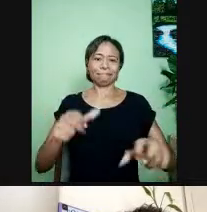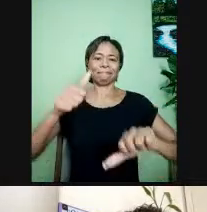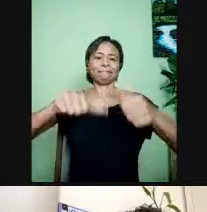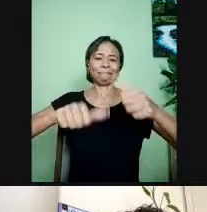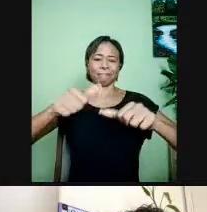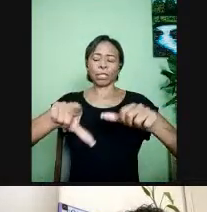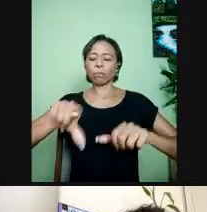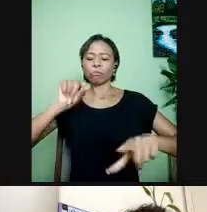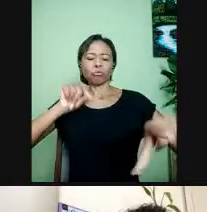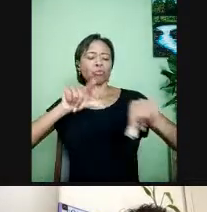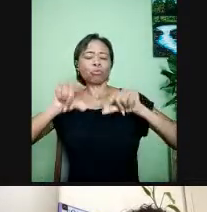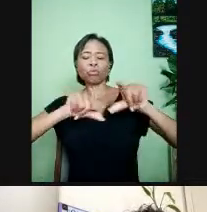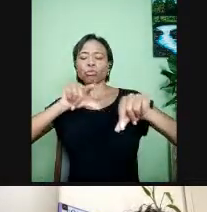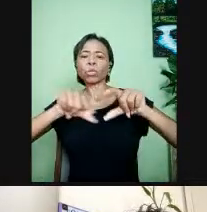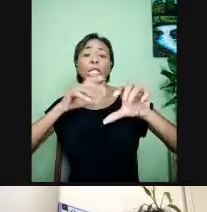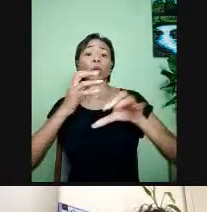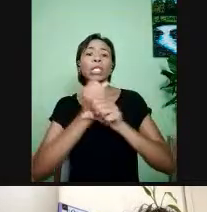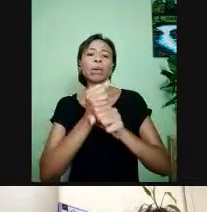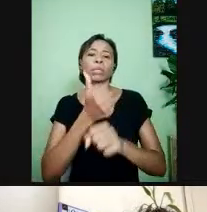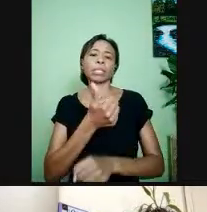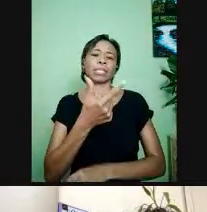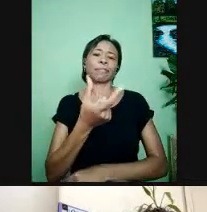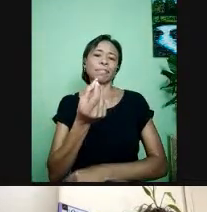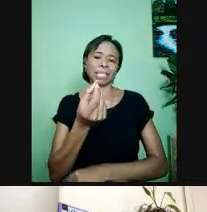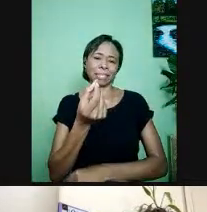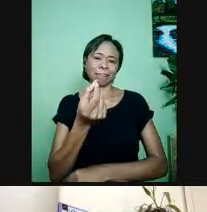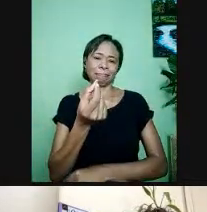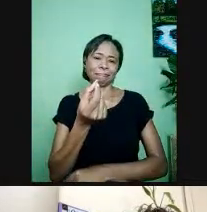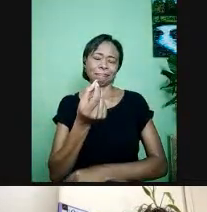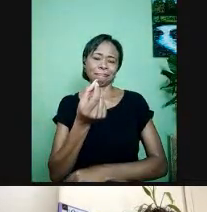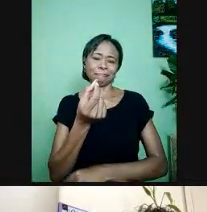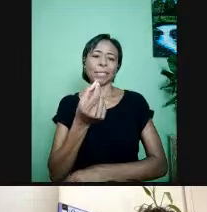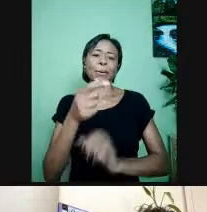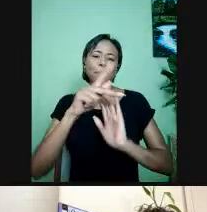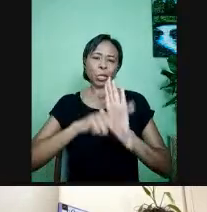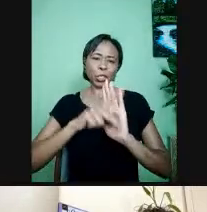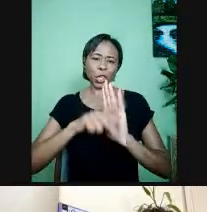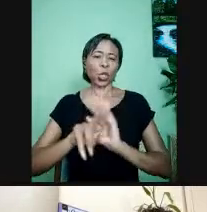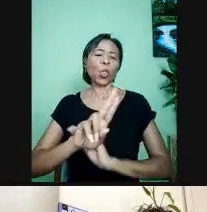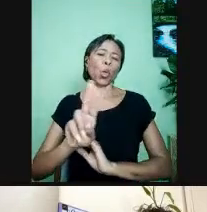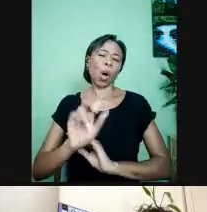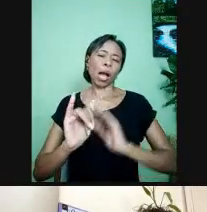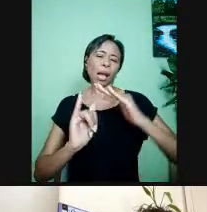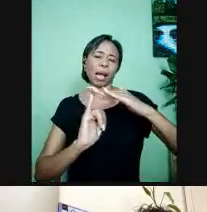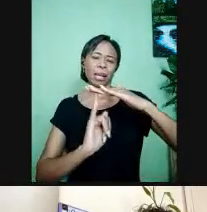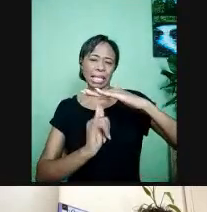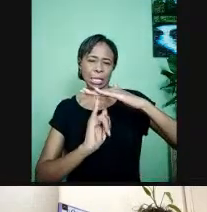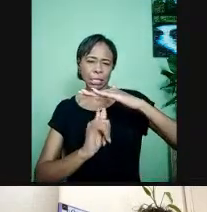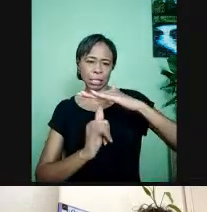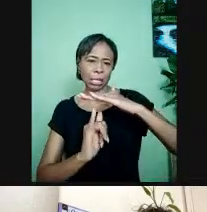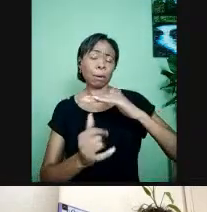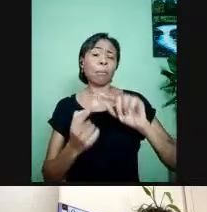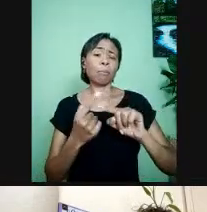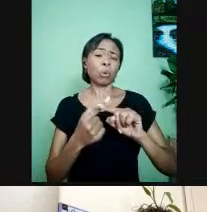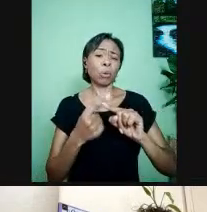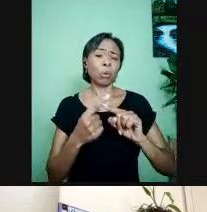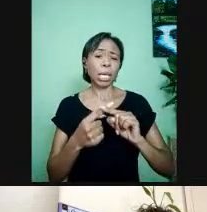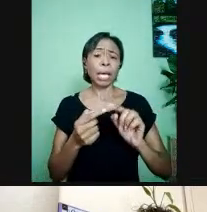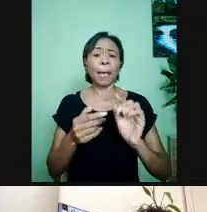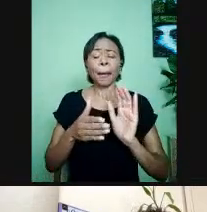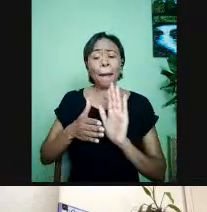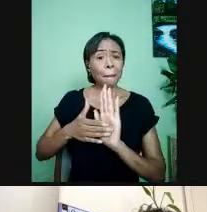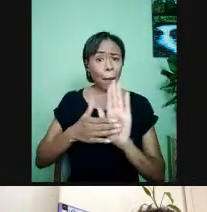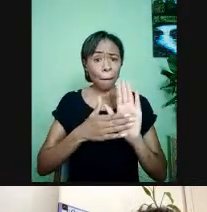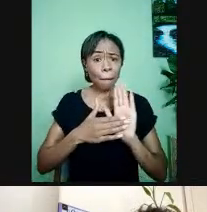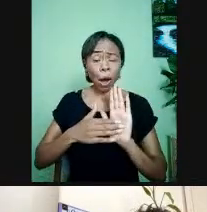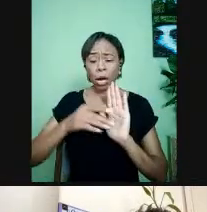120 projetos, nós chamamos de startups, porque são projetos que estarão ali no nível E aí são diversos níveis,